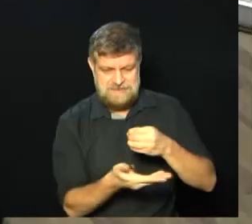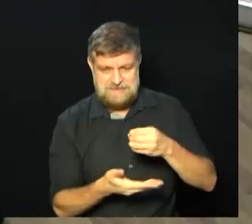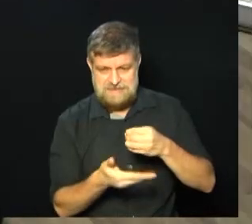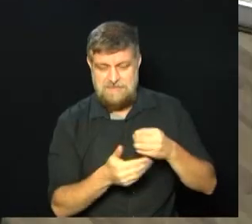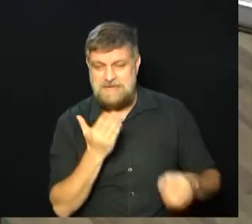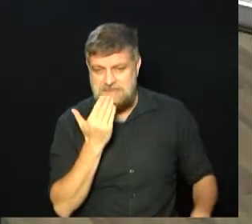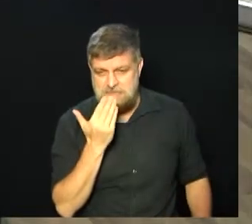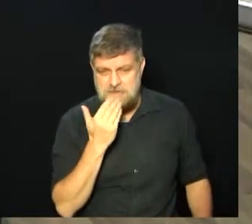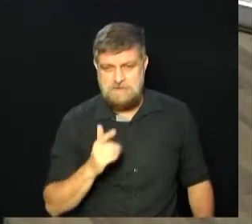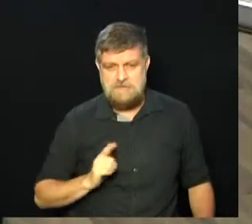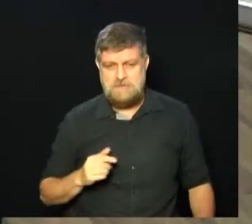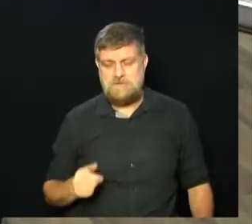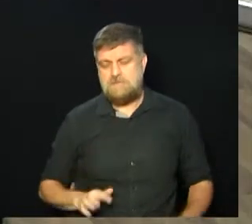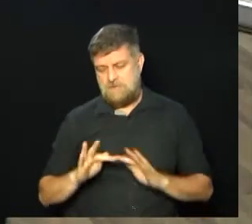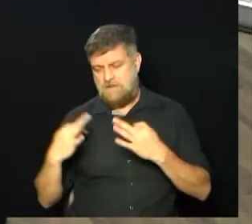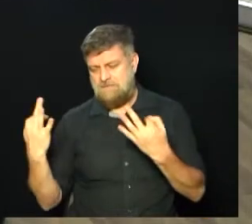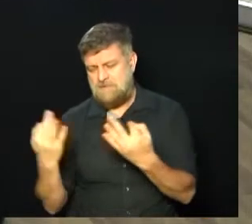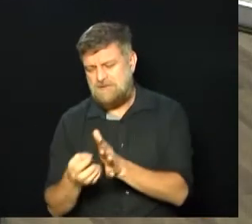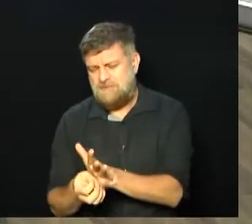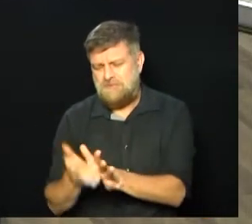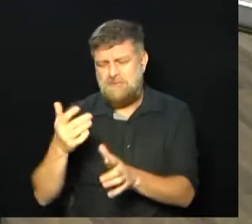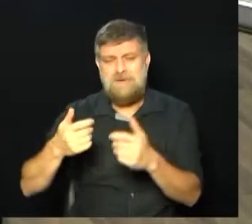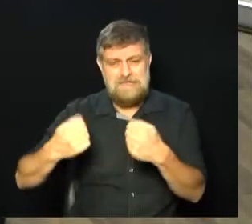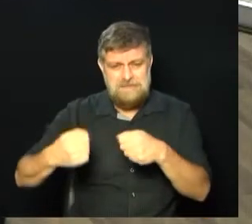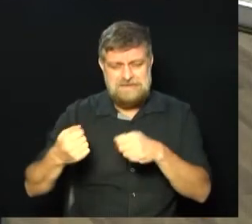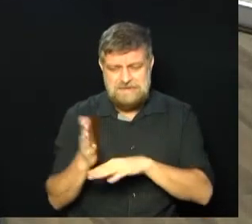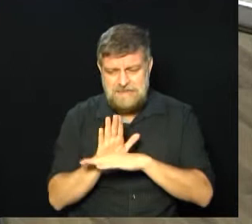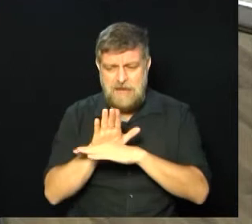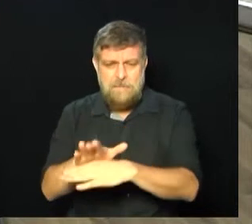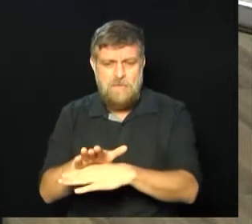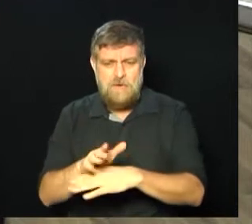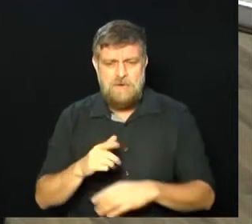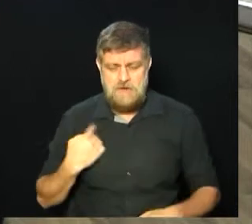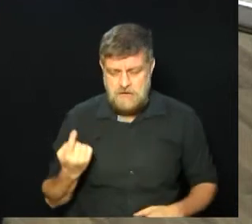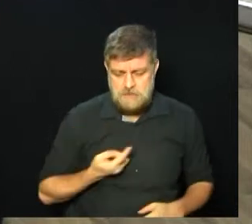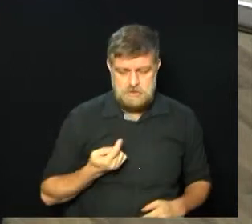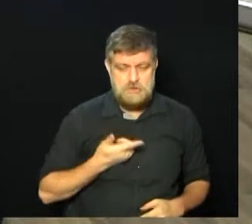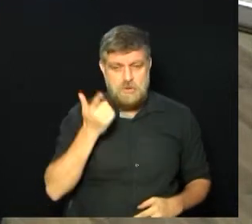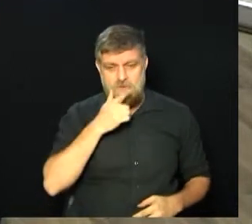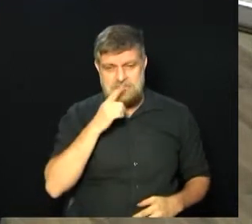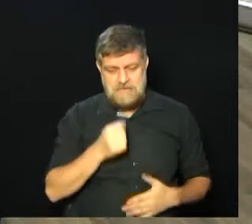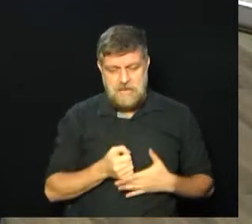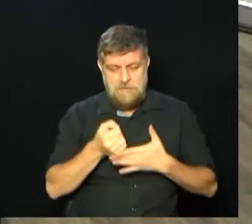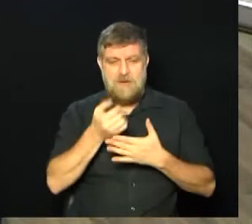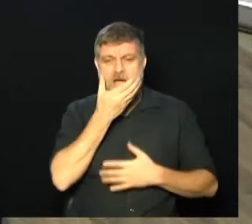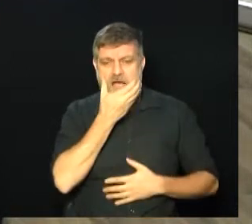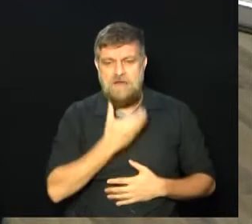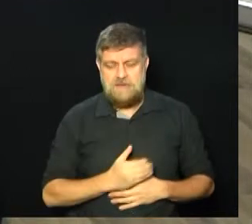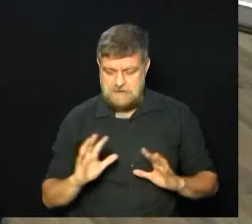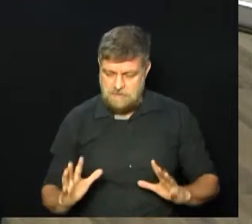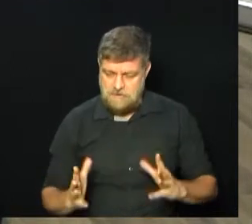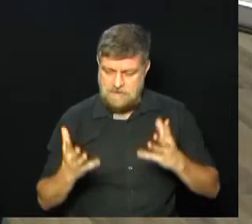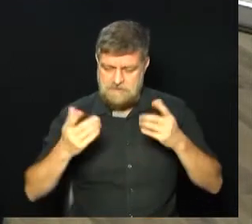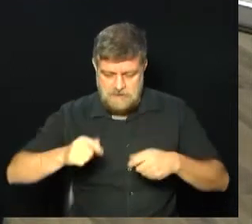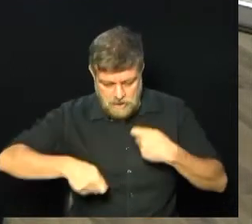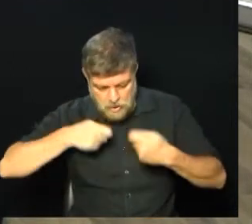básicas então é muita família necessitando e uma forma também de ajudar nesse Natal né Todo mundo quer